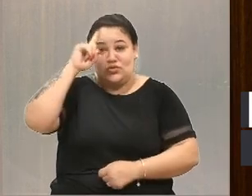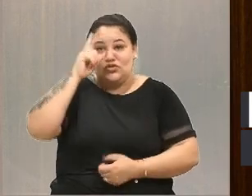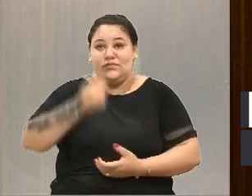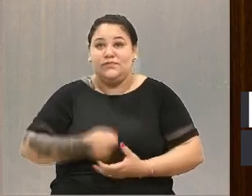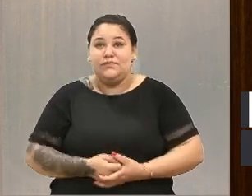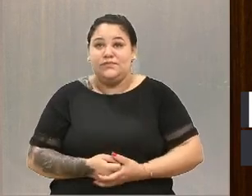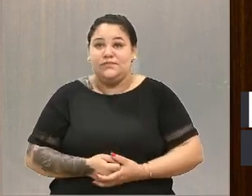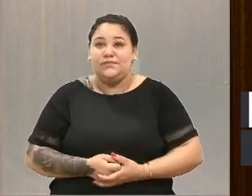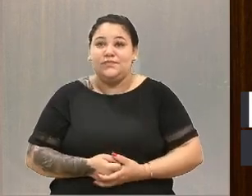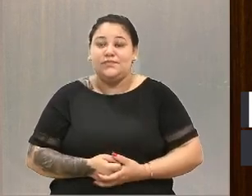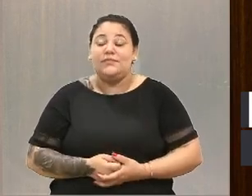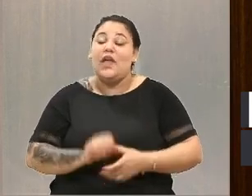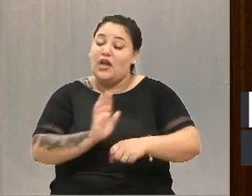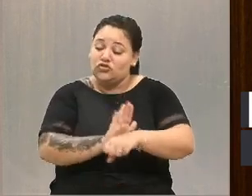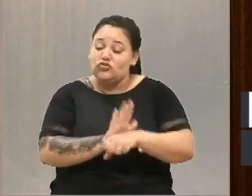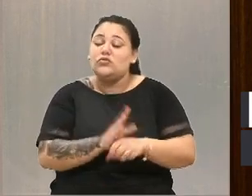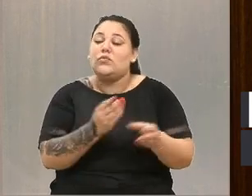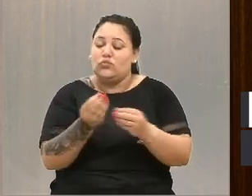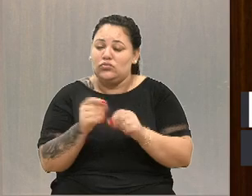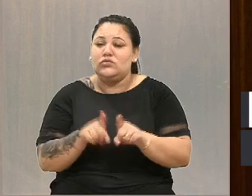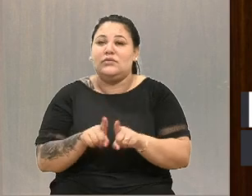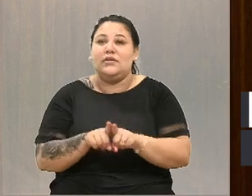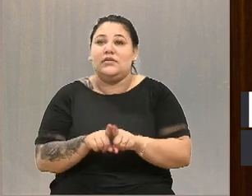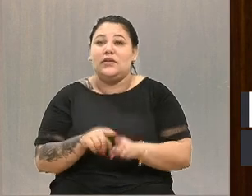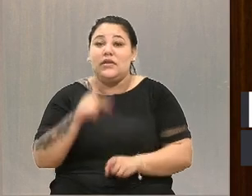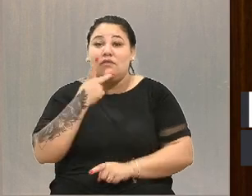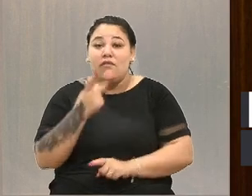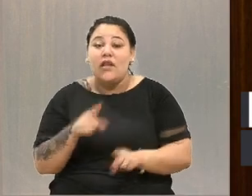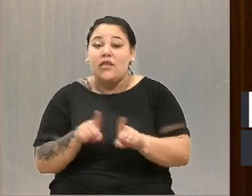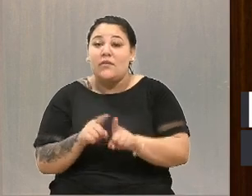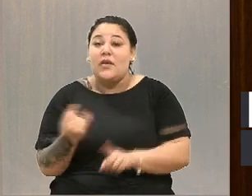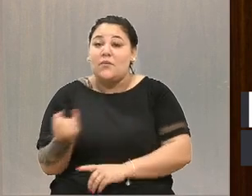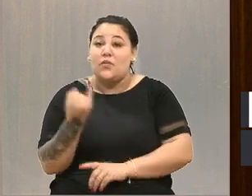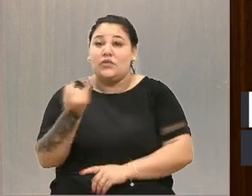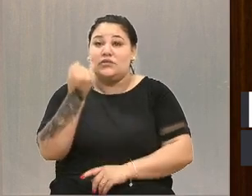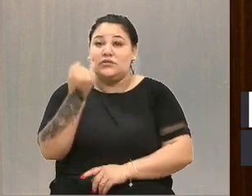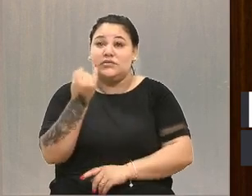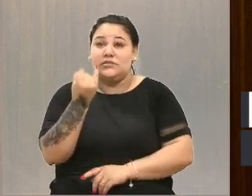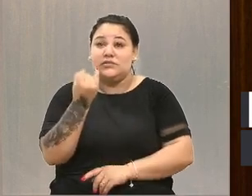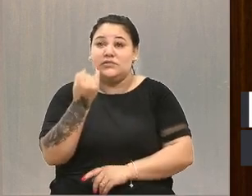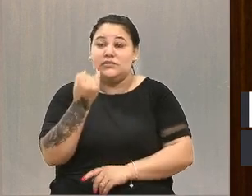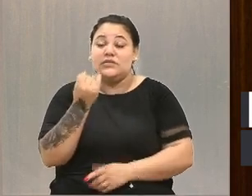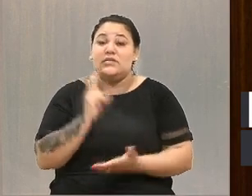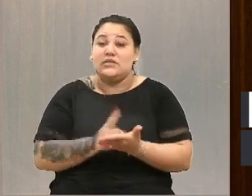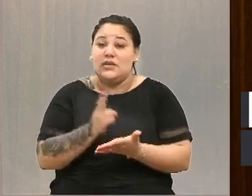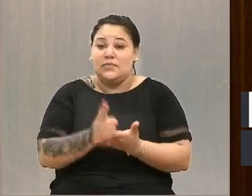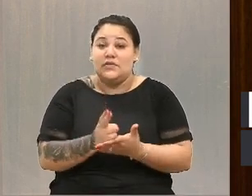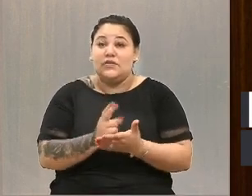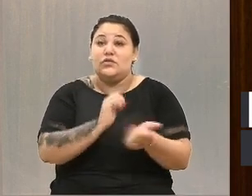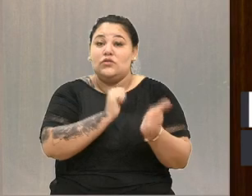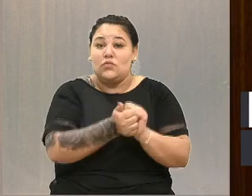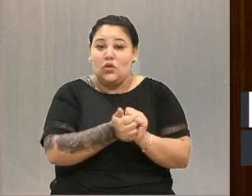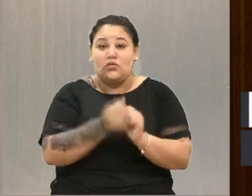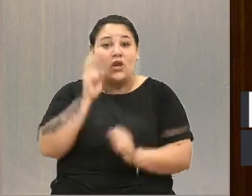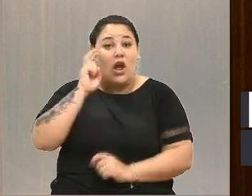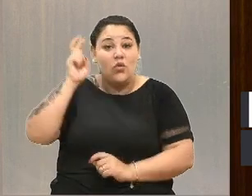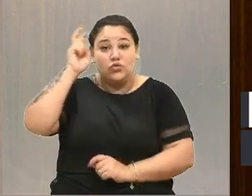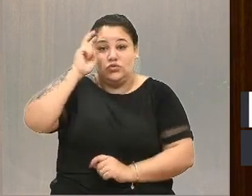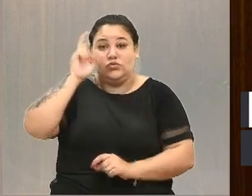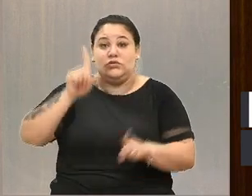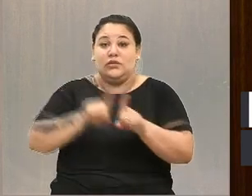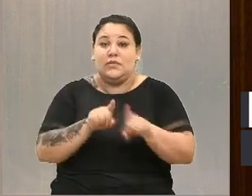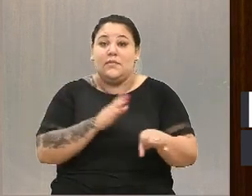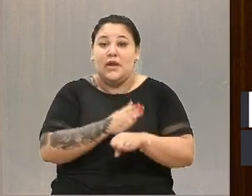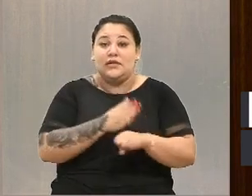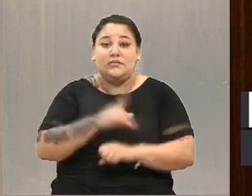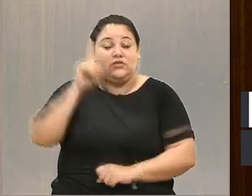tudo auxilia bastante. E aí eu reforço a importância que tem cada vez mais o esporte e a cultura serem inseridos no dia a dia